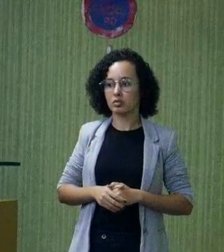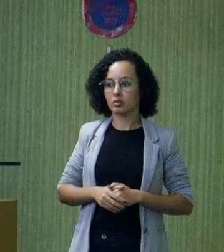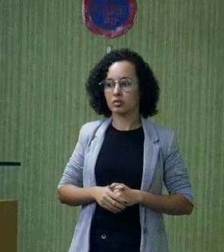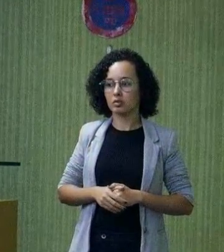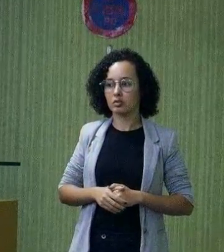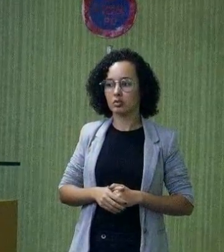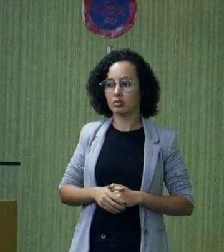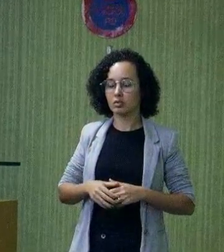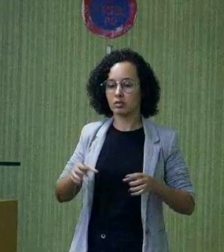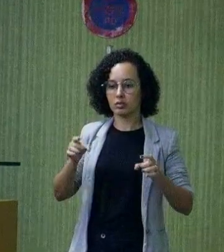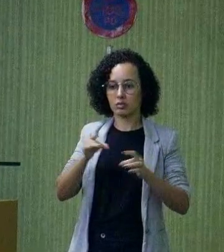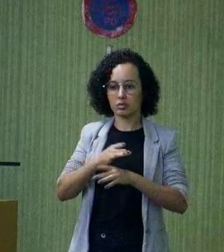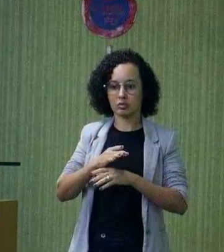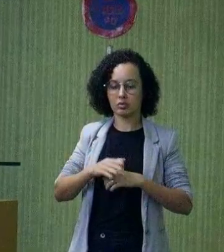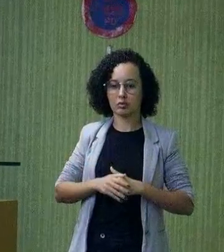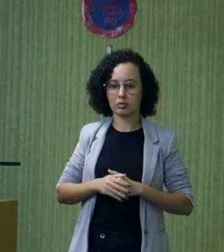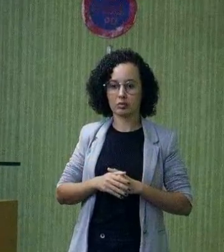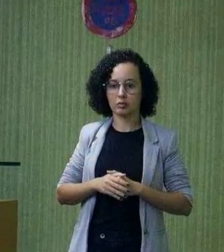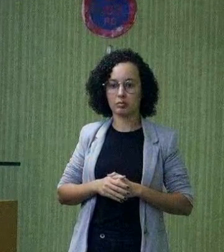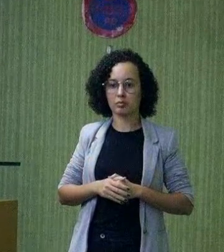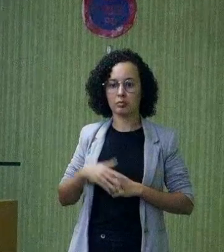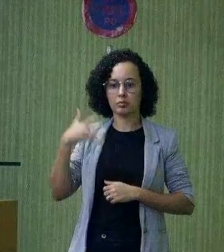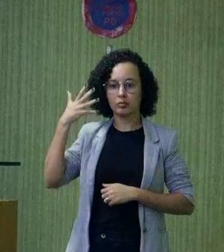encerro aqui a minha fala